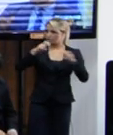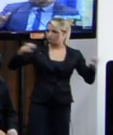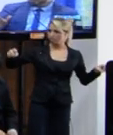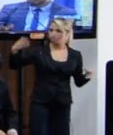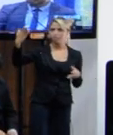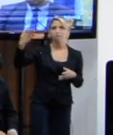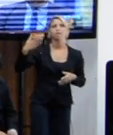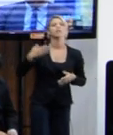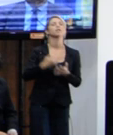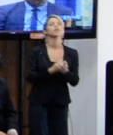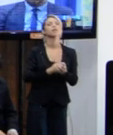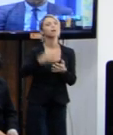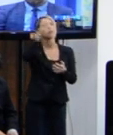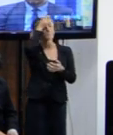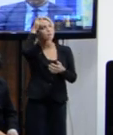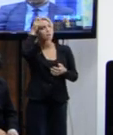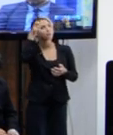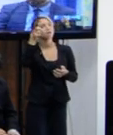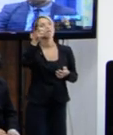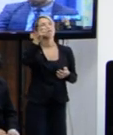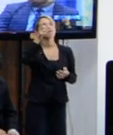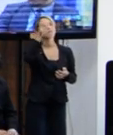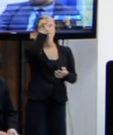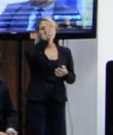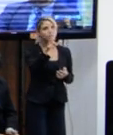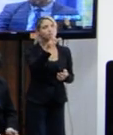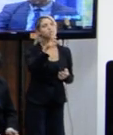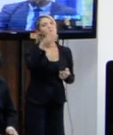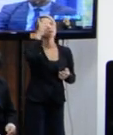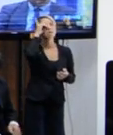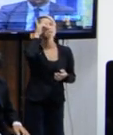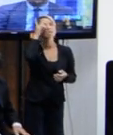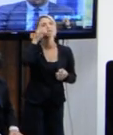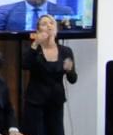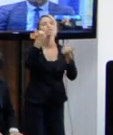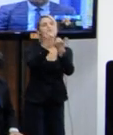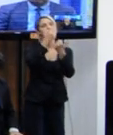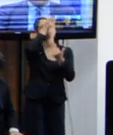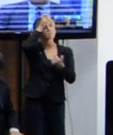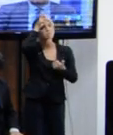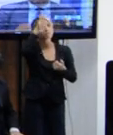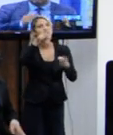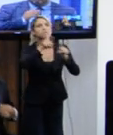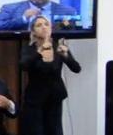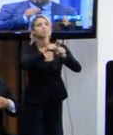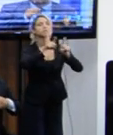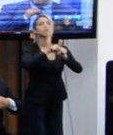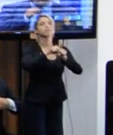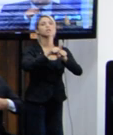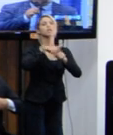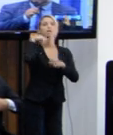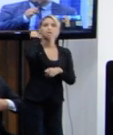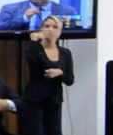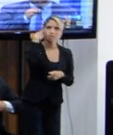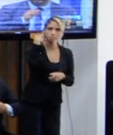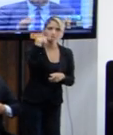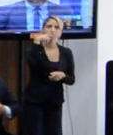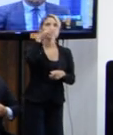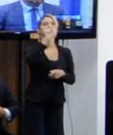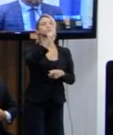Adriano, vice-prefeito Luiz Monteiro, deputado estadual doutor Serginho. Cumprimentar na